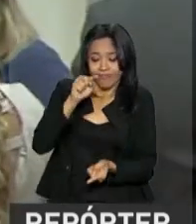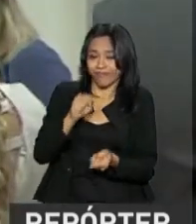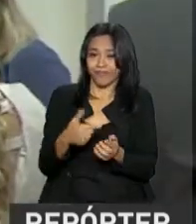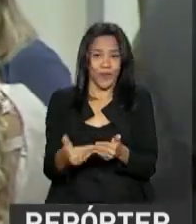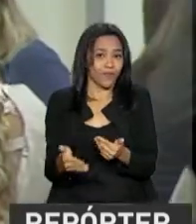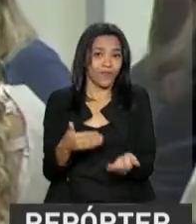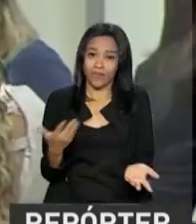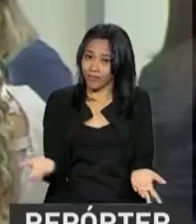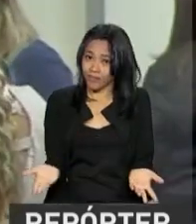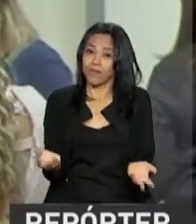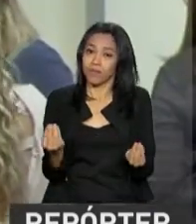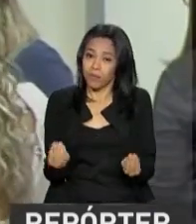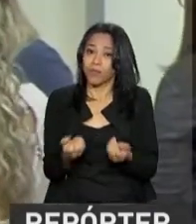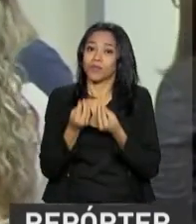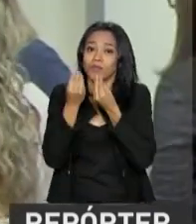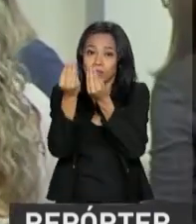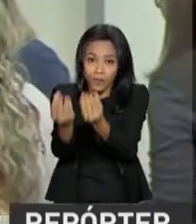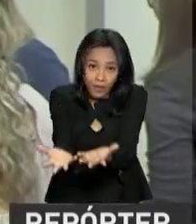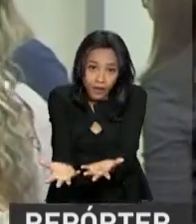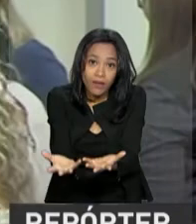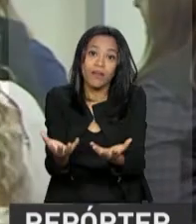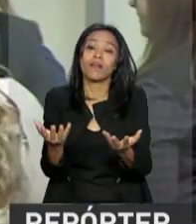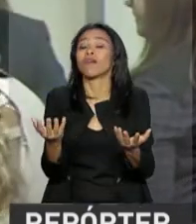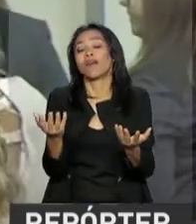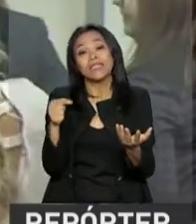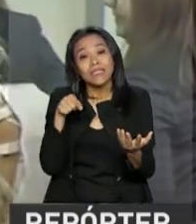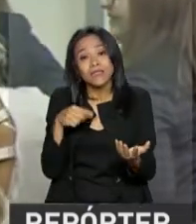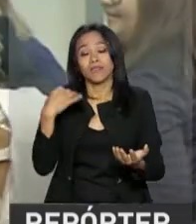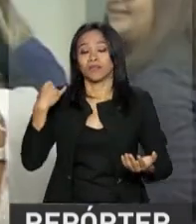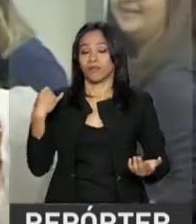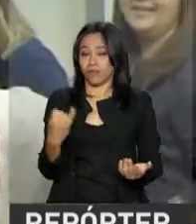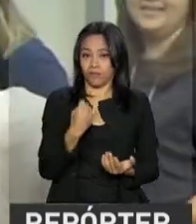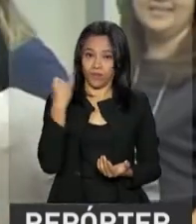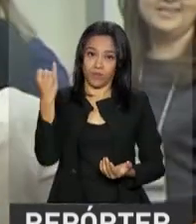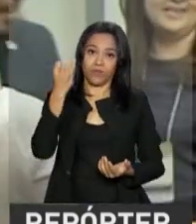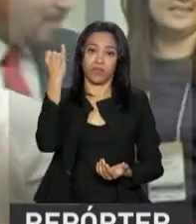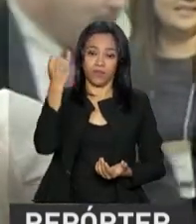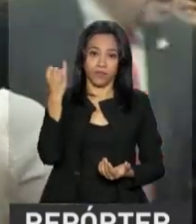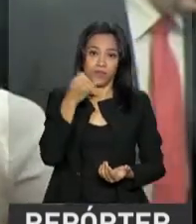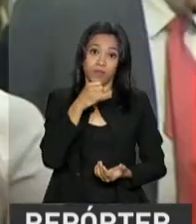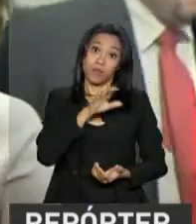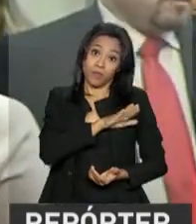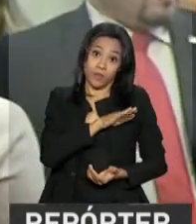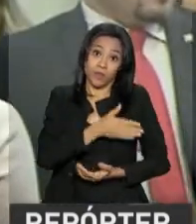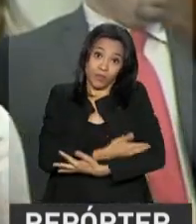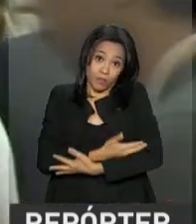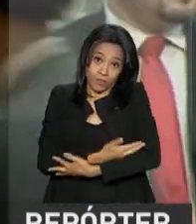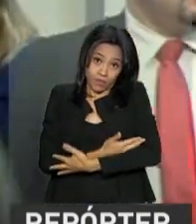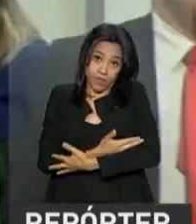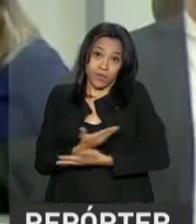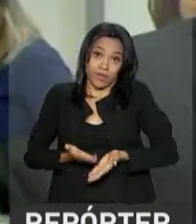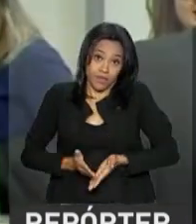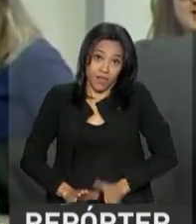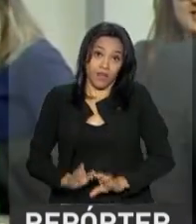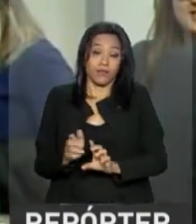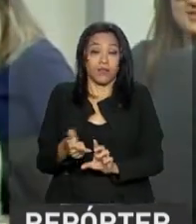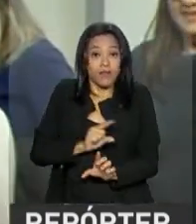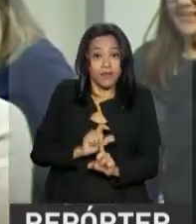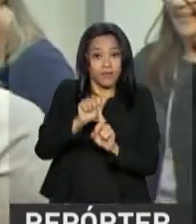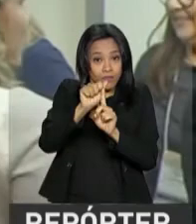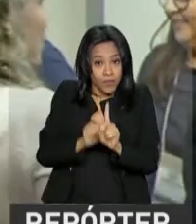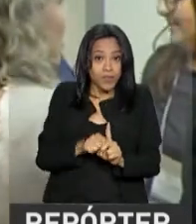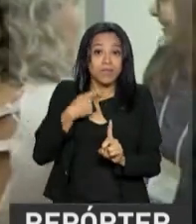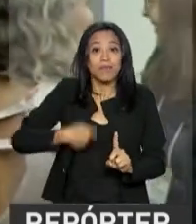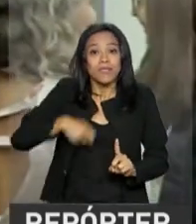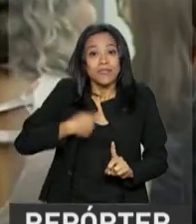qualquer mililitro é importante para essas crianças que nascem prematura, que precisam desse